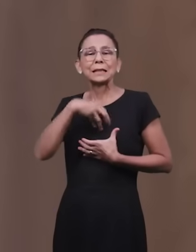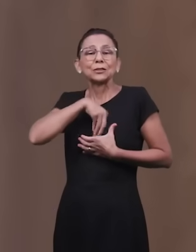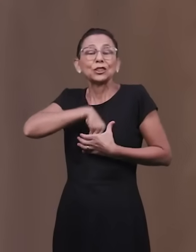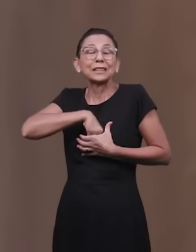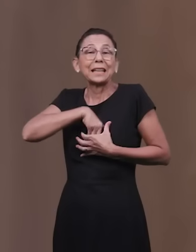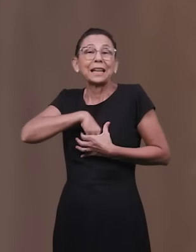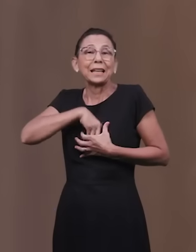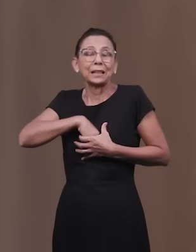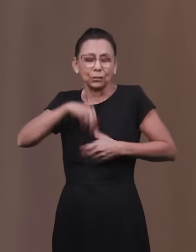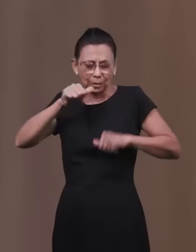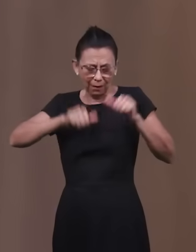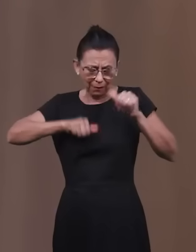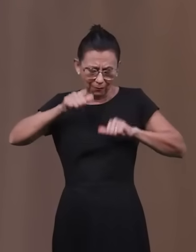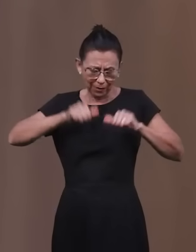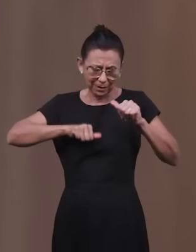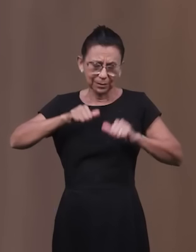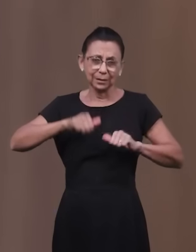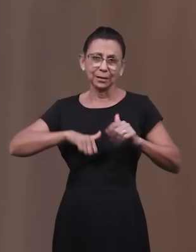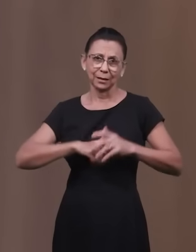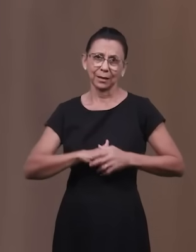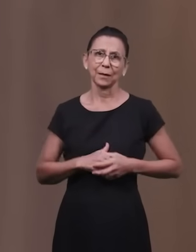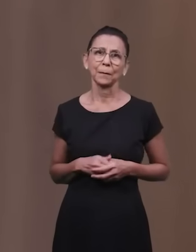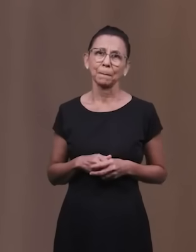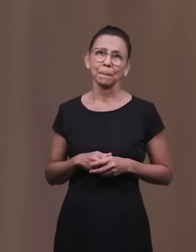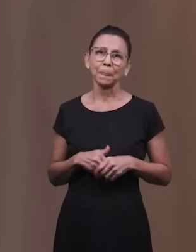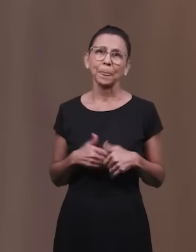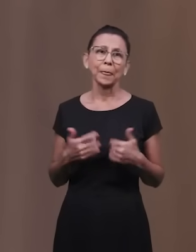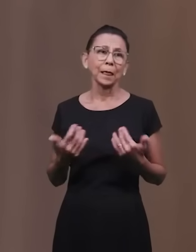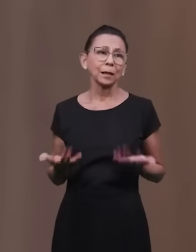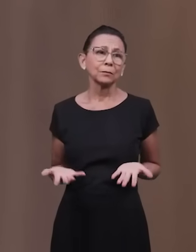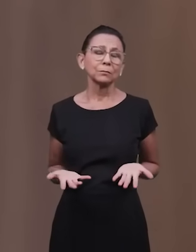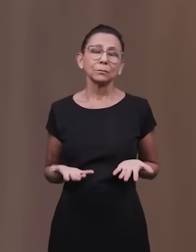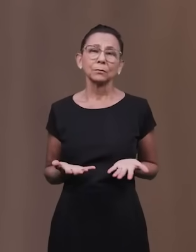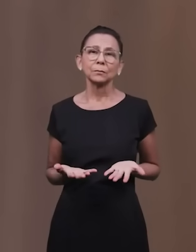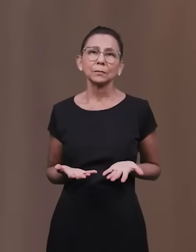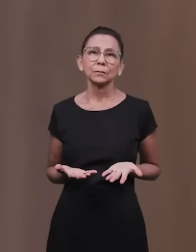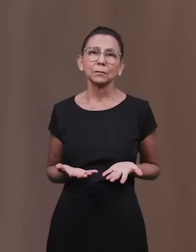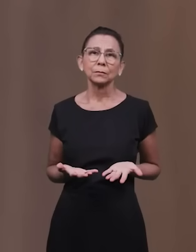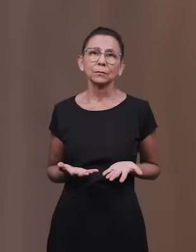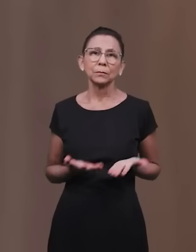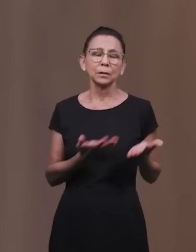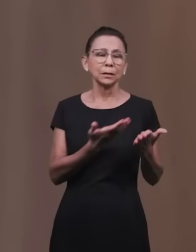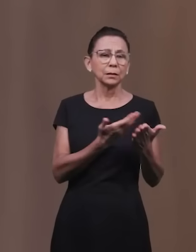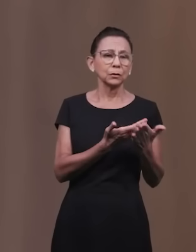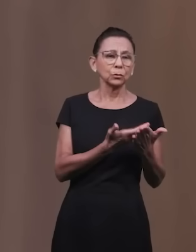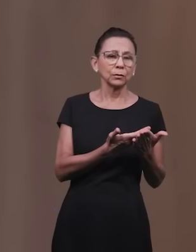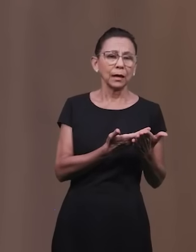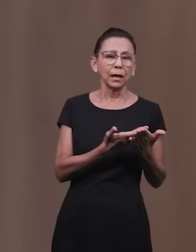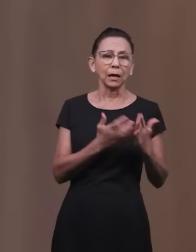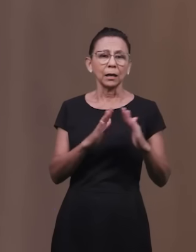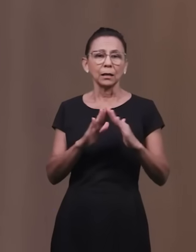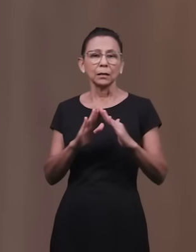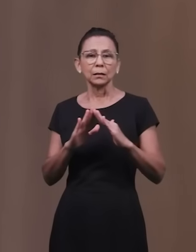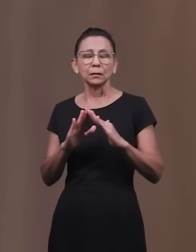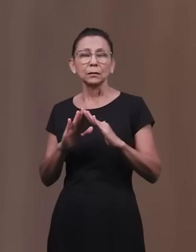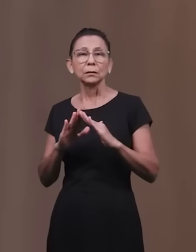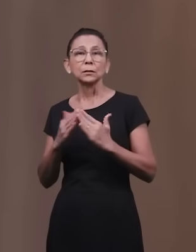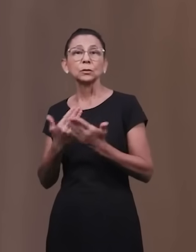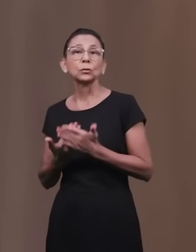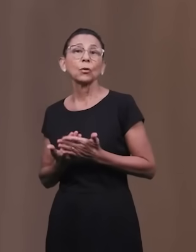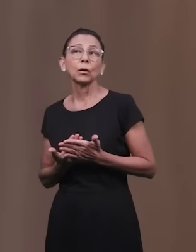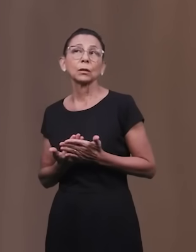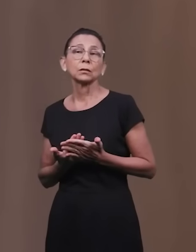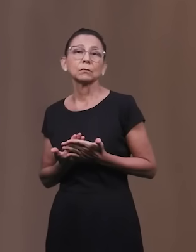essa limitação diz da sua existência. Como assim essa escola traz tanto desconforto? O que é estudar? O que é essa